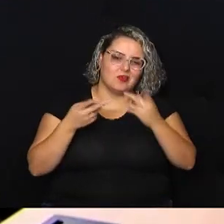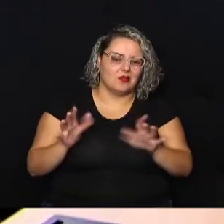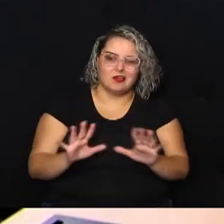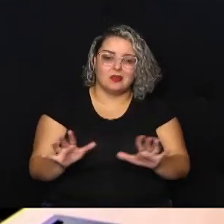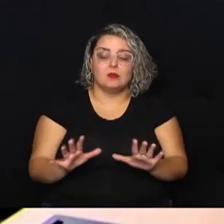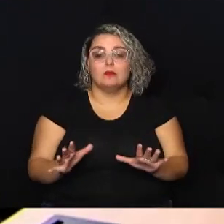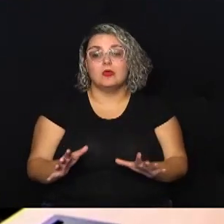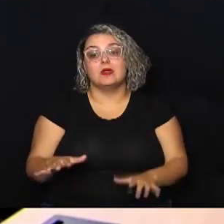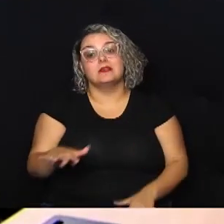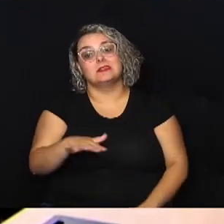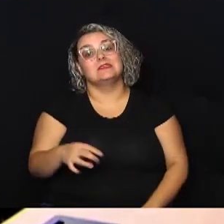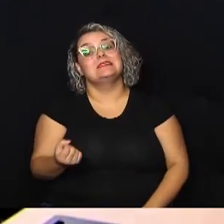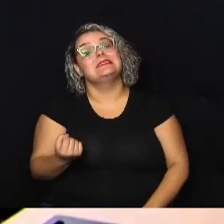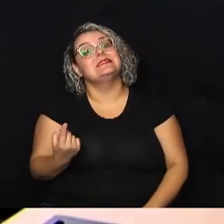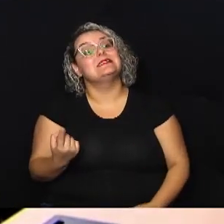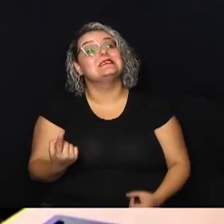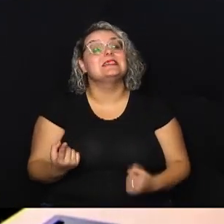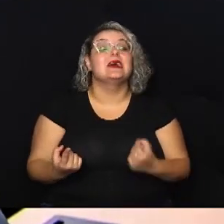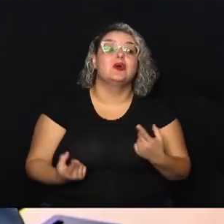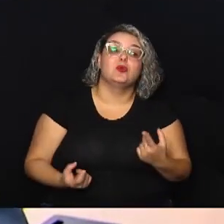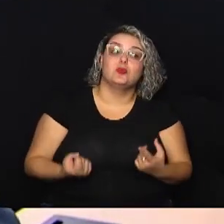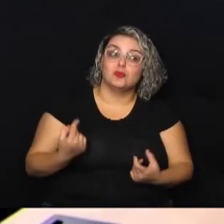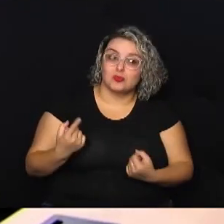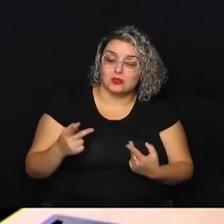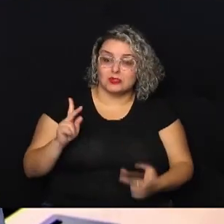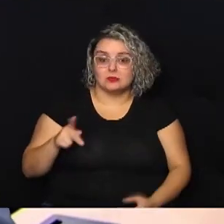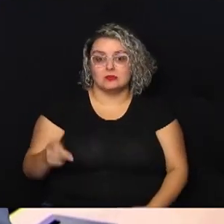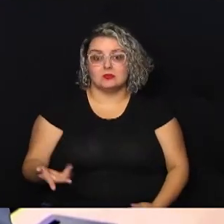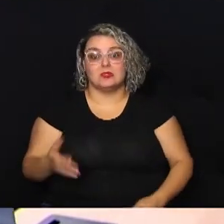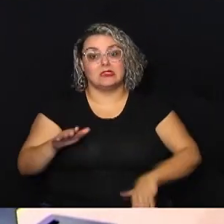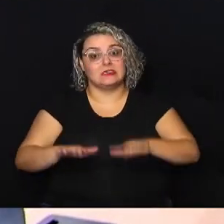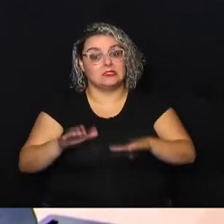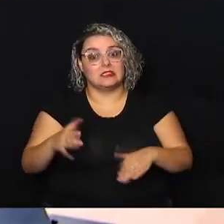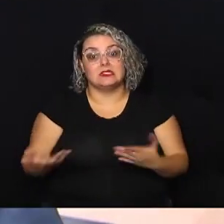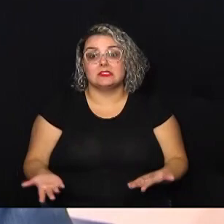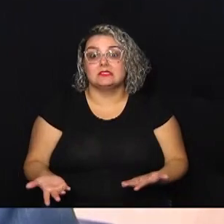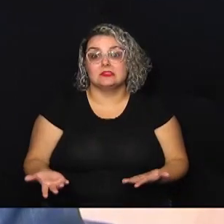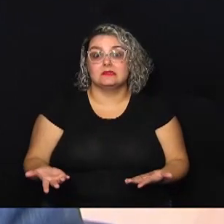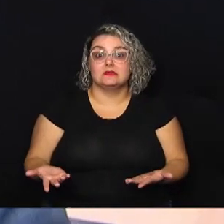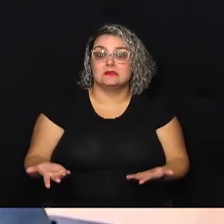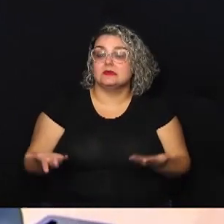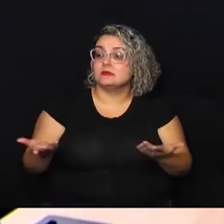por parte de alguns professores, mas que muitas vezes acabam